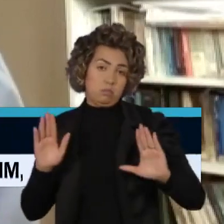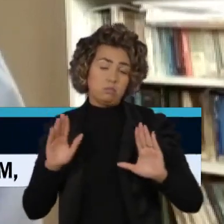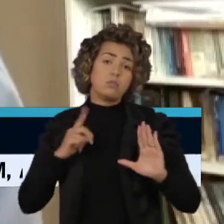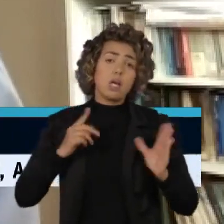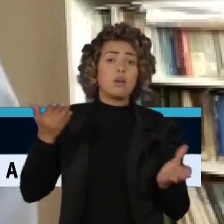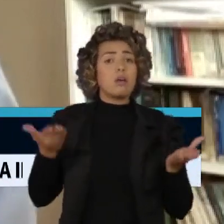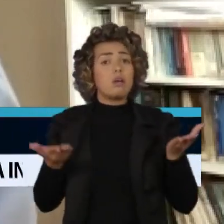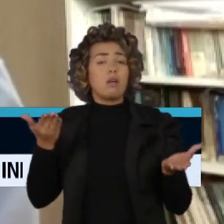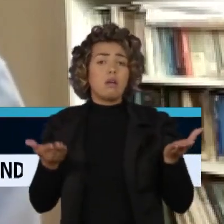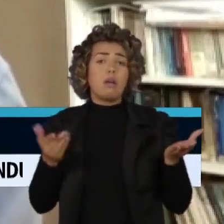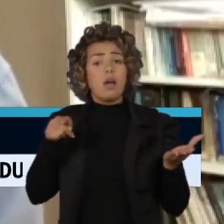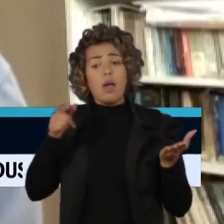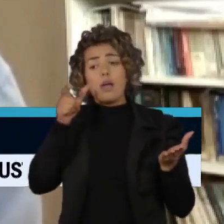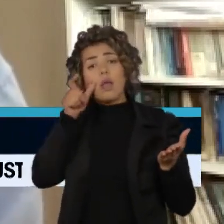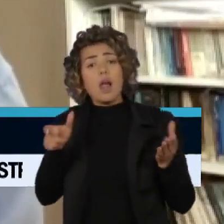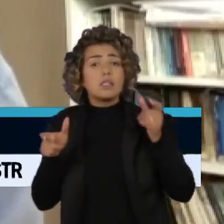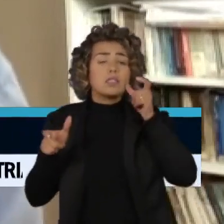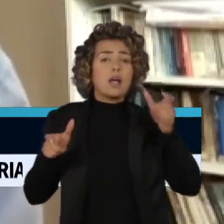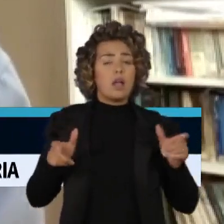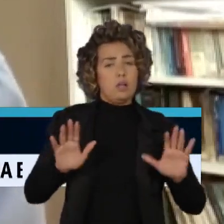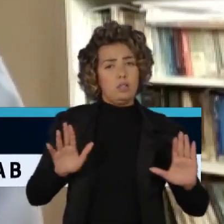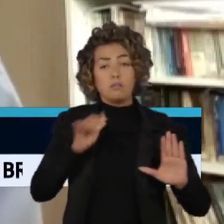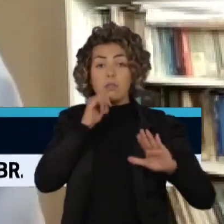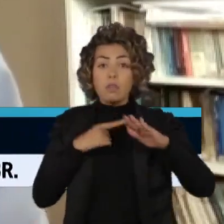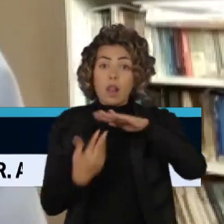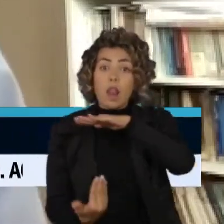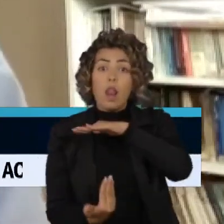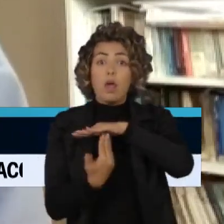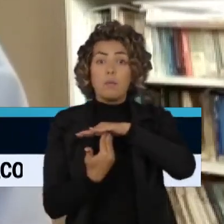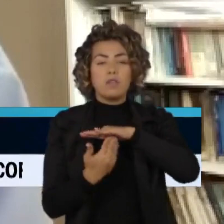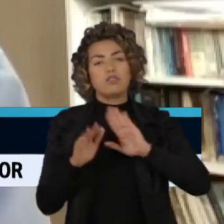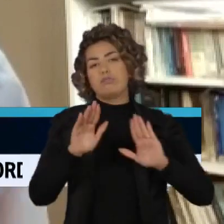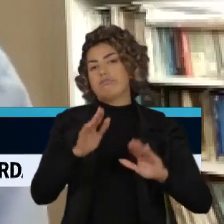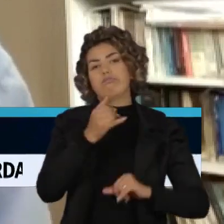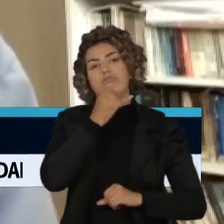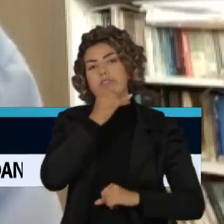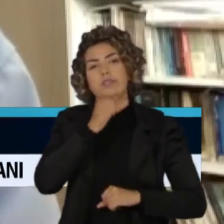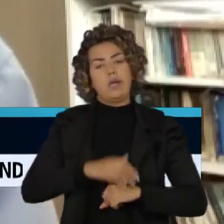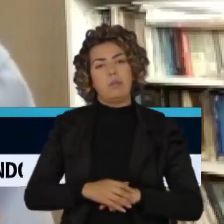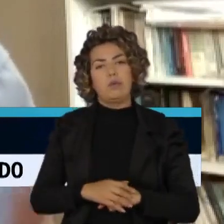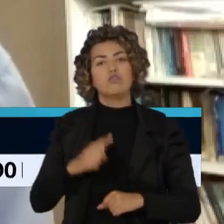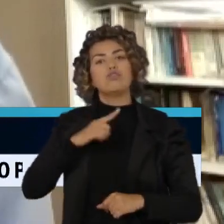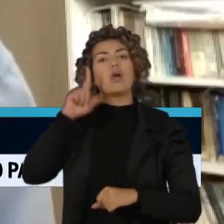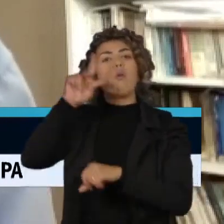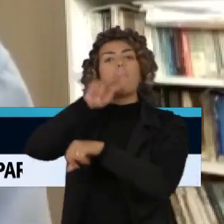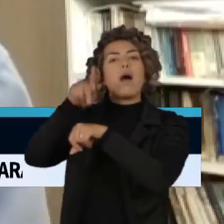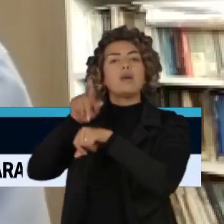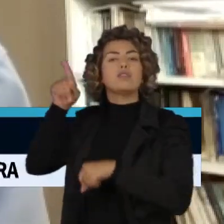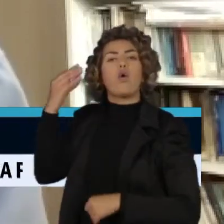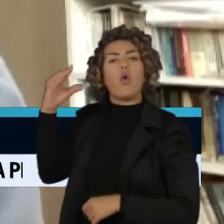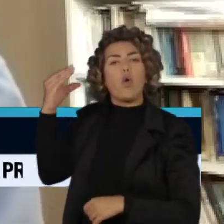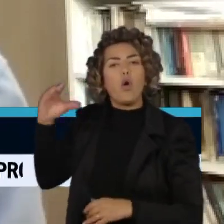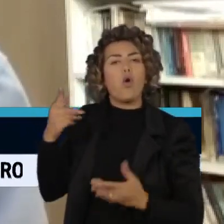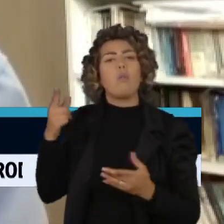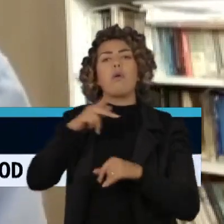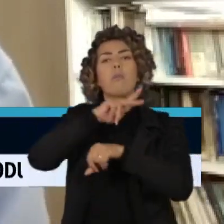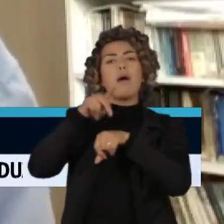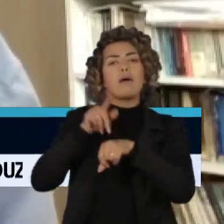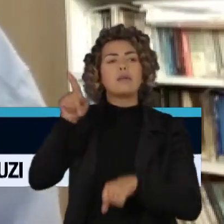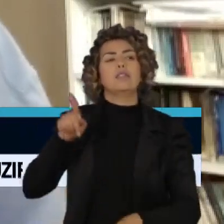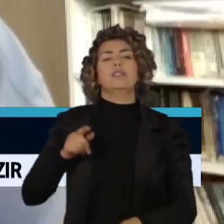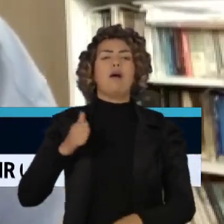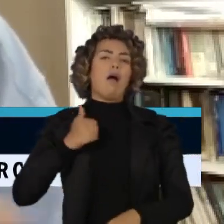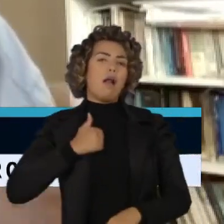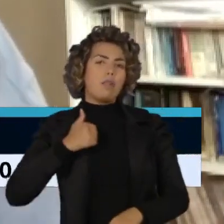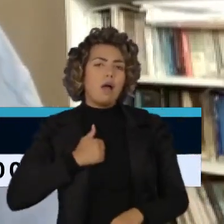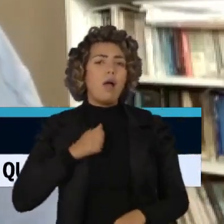tanto daqueles que usam o teto definido caso por exemplo a Colômbia do Canadá como aqueles que pagam